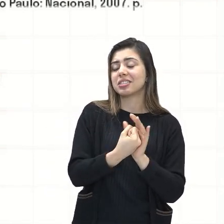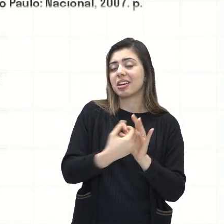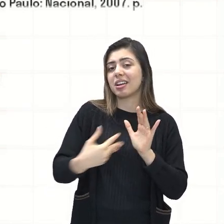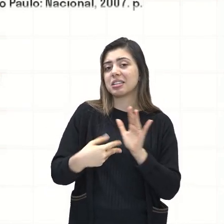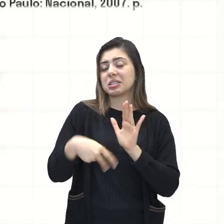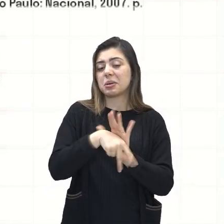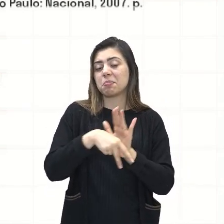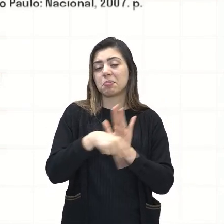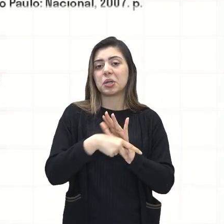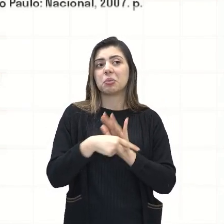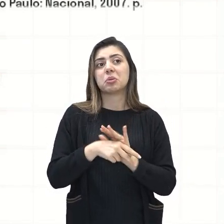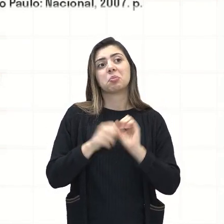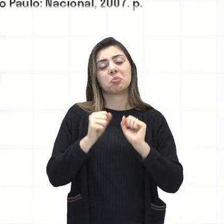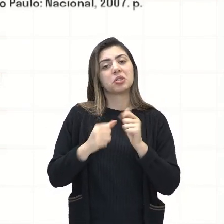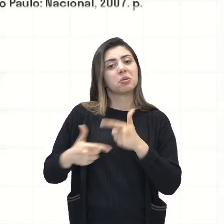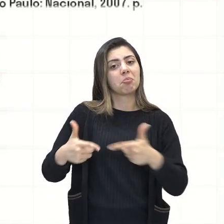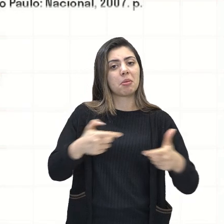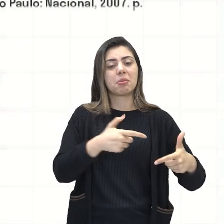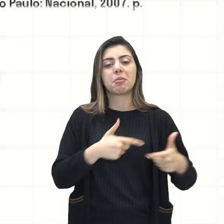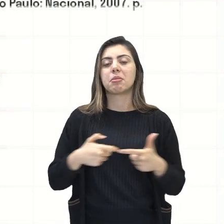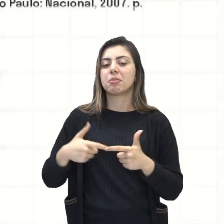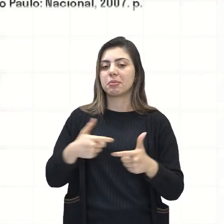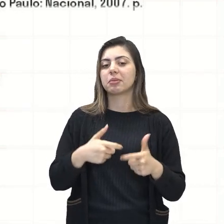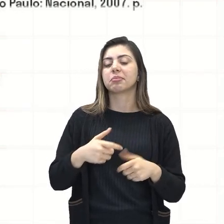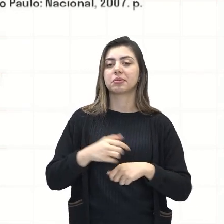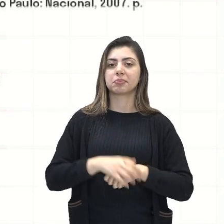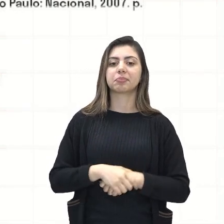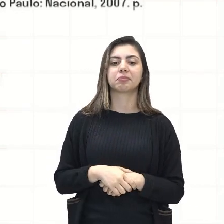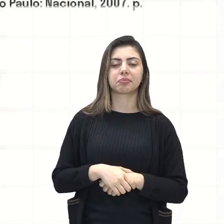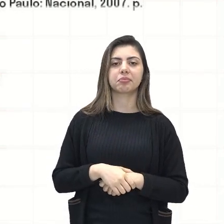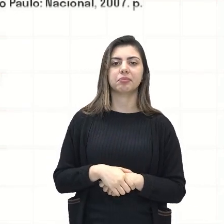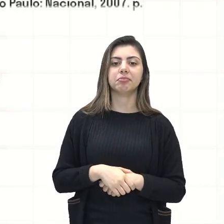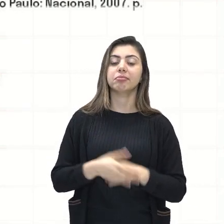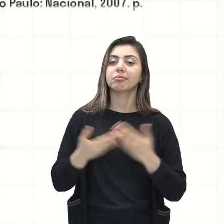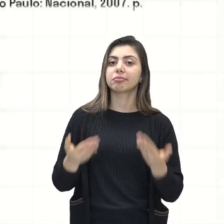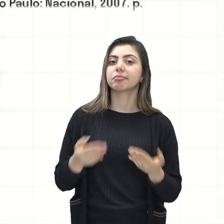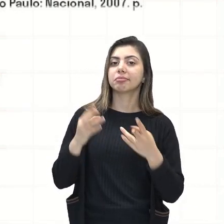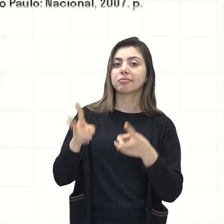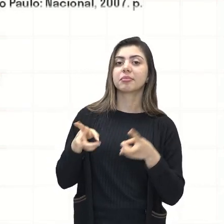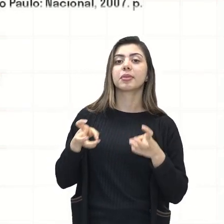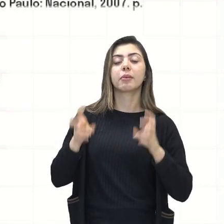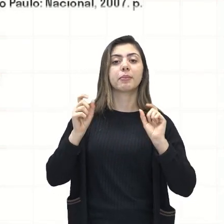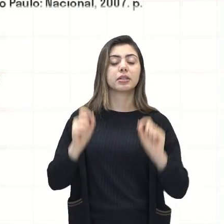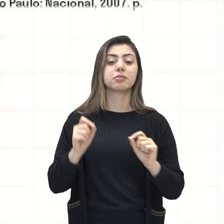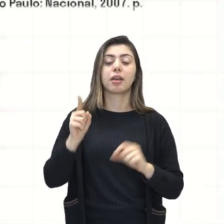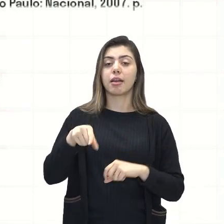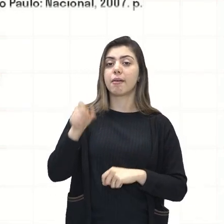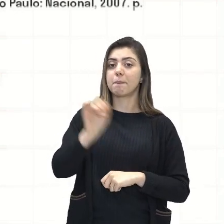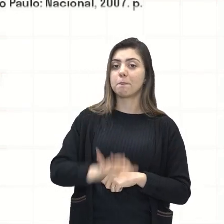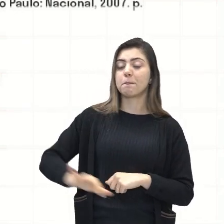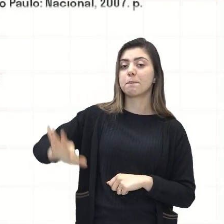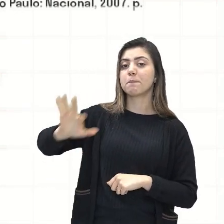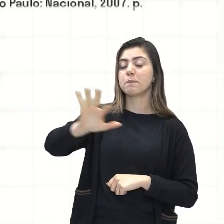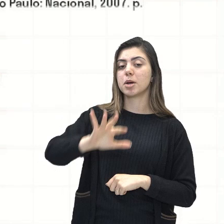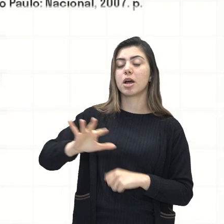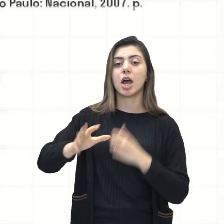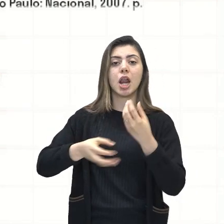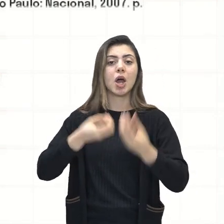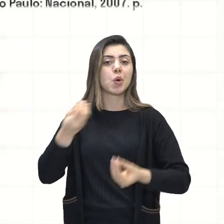podem, obviamente, levar esses países a entrarem em conflito, né? Então, a gente observa que é uma região